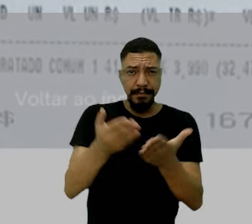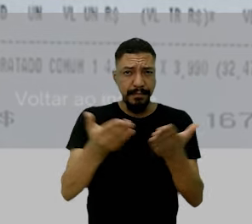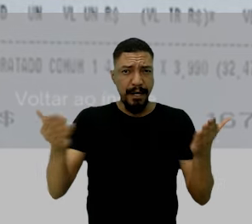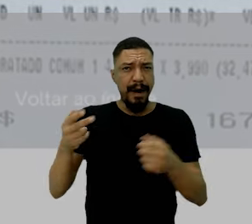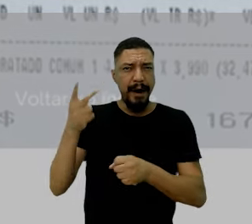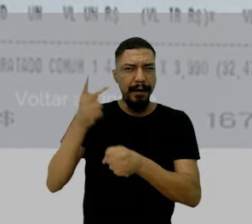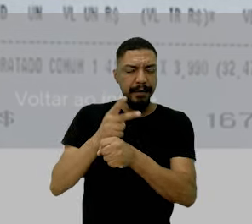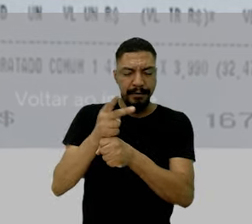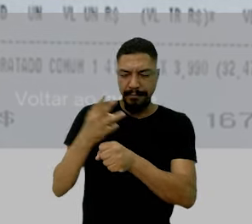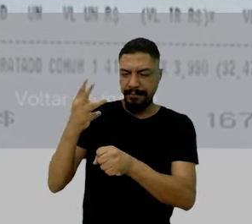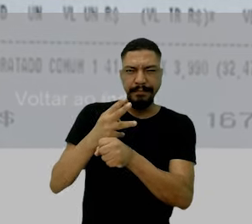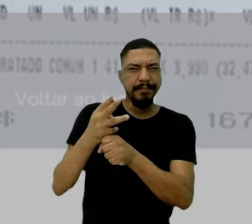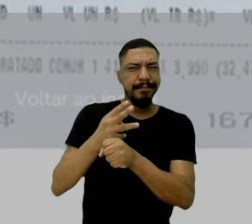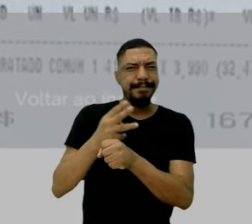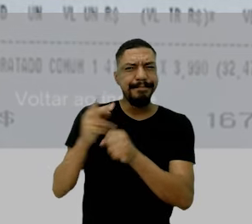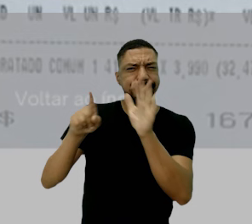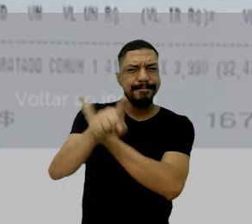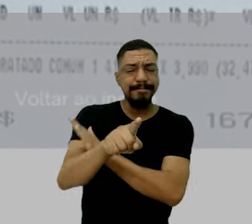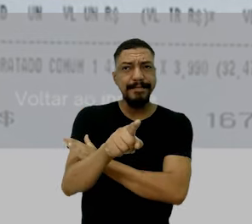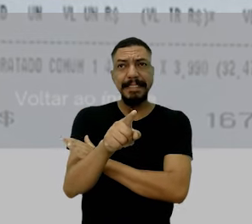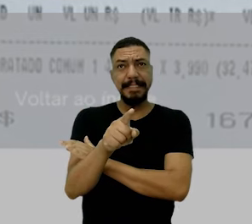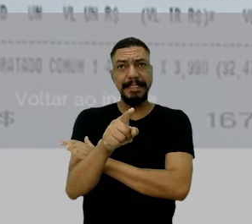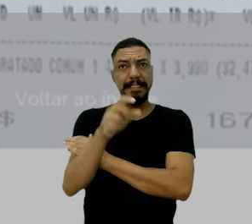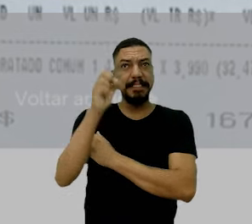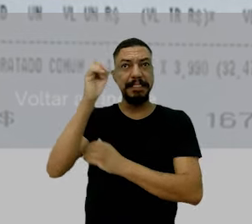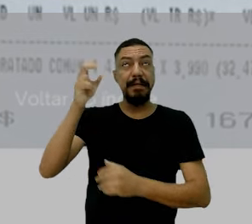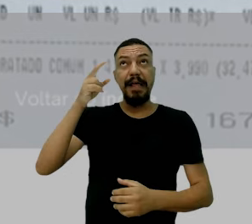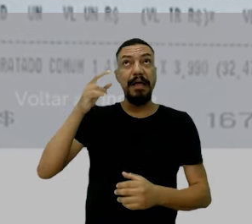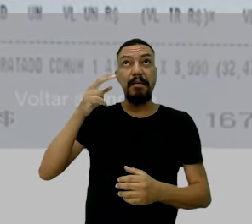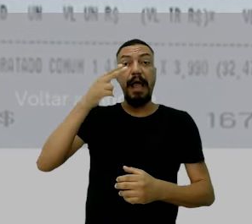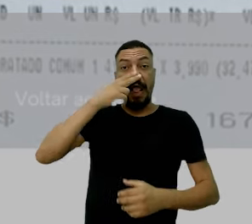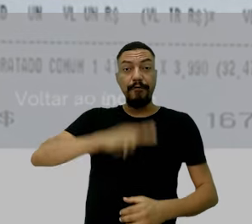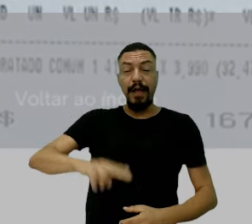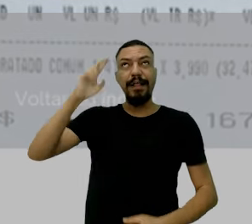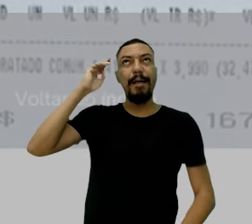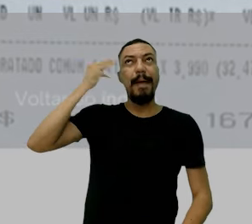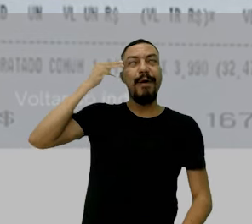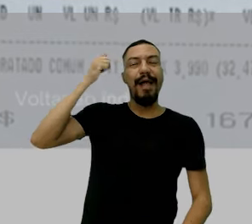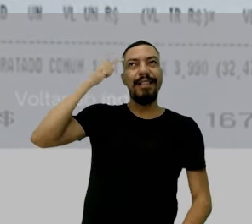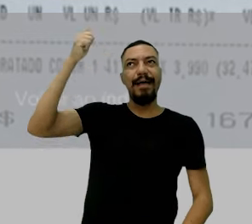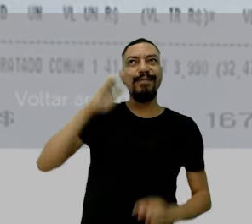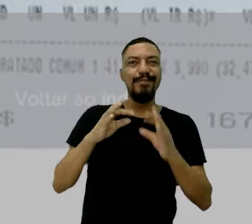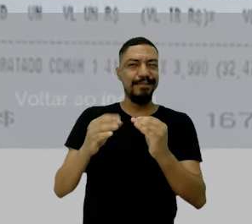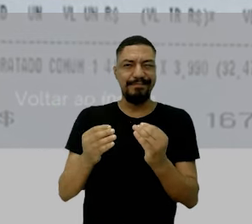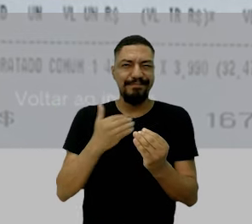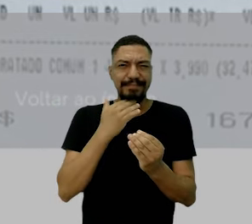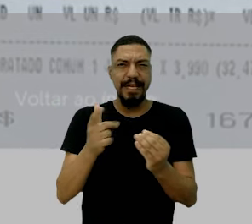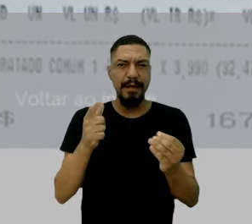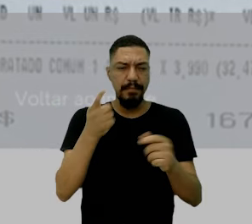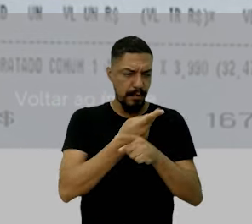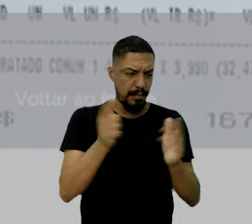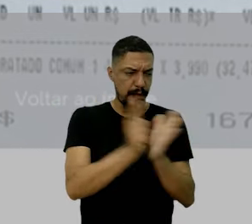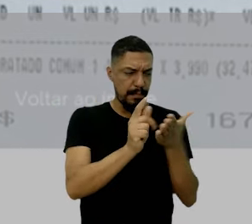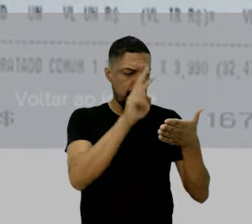frente questionar vocês daqui a 2, 3 anos, só se vocês forem um elefante para terem essa memória maravilhosa. Então, isso